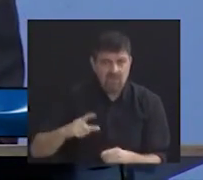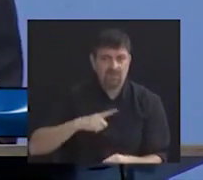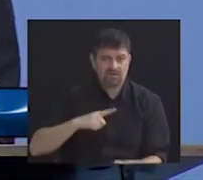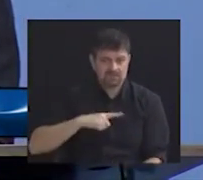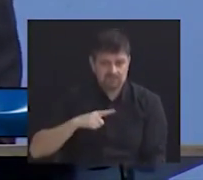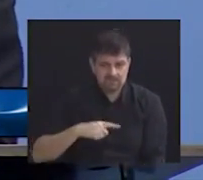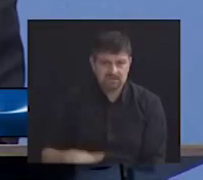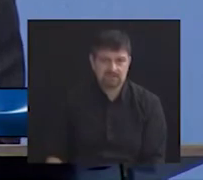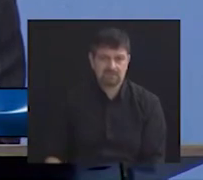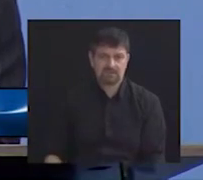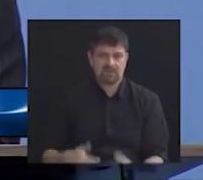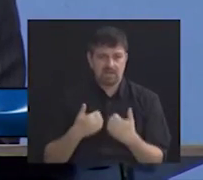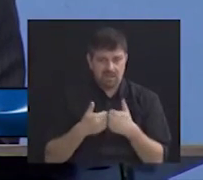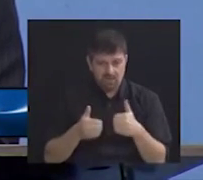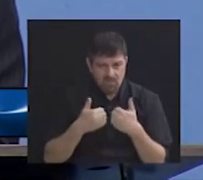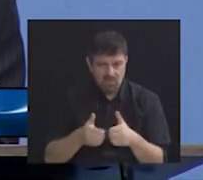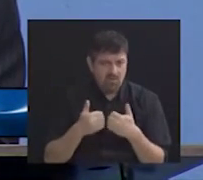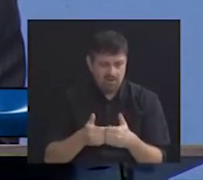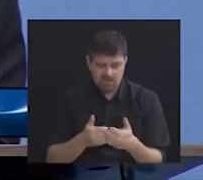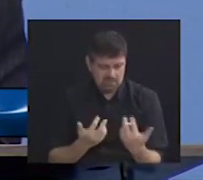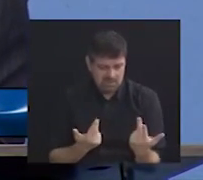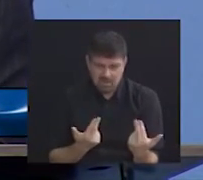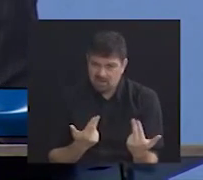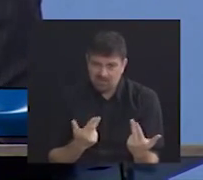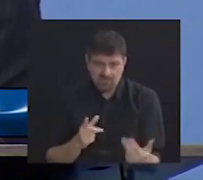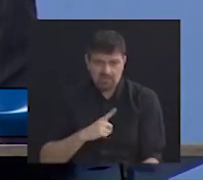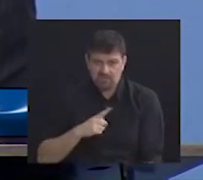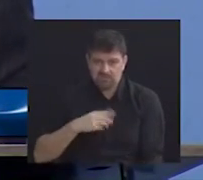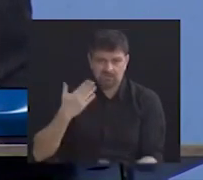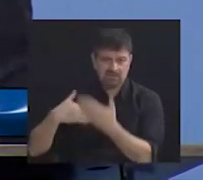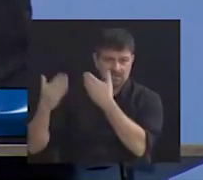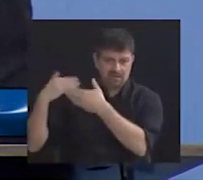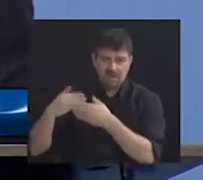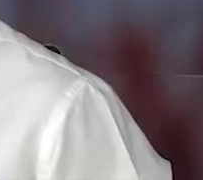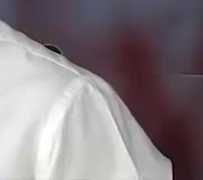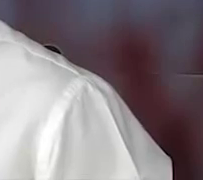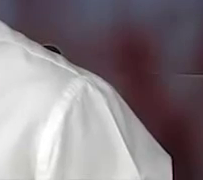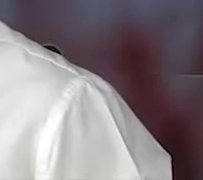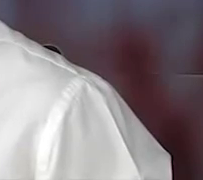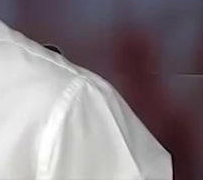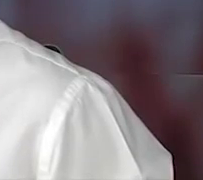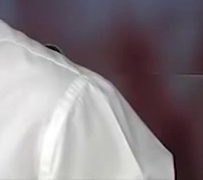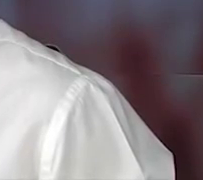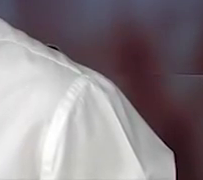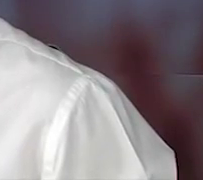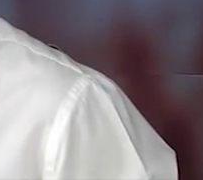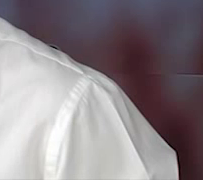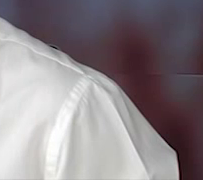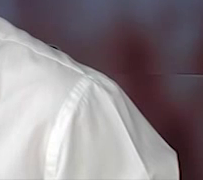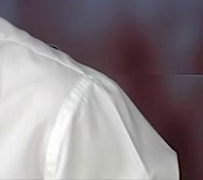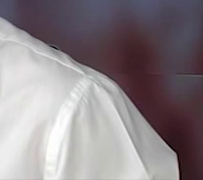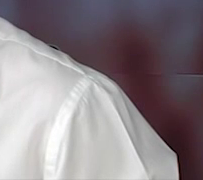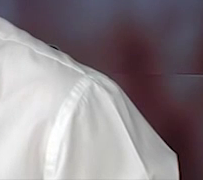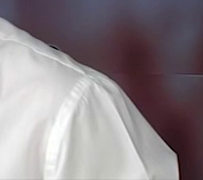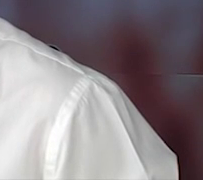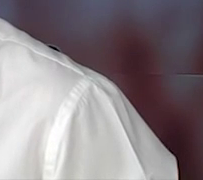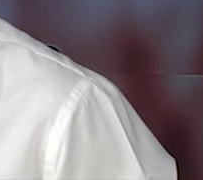de ruim que estava, porque ficou muito pior. Em nota, a INDEC afirmou que a